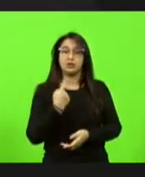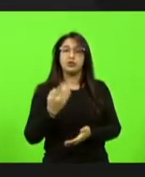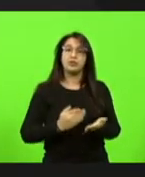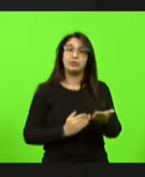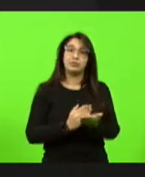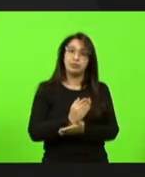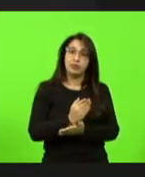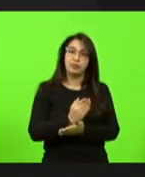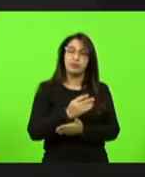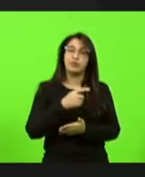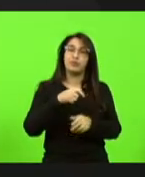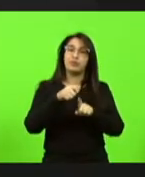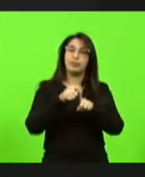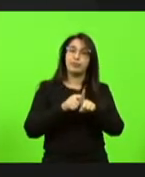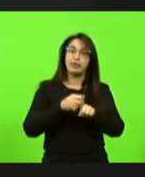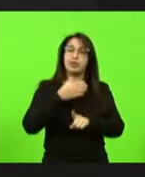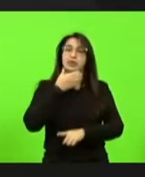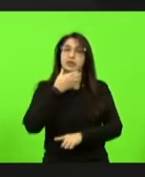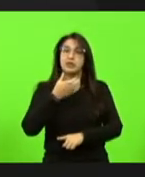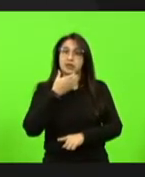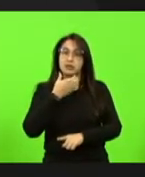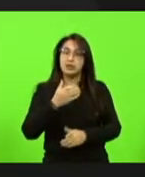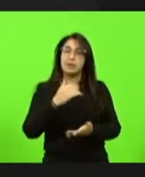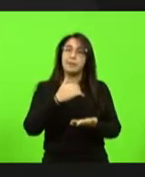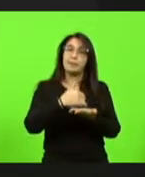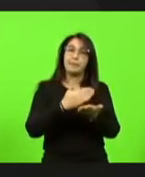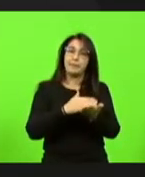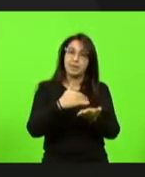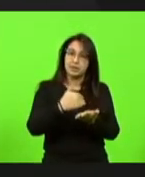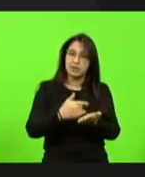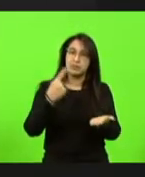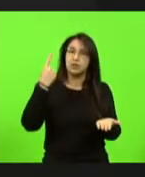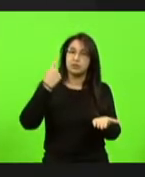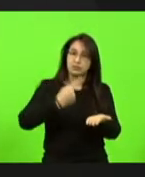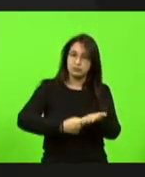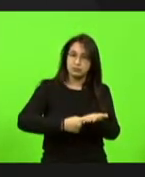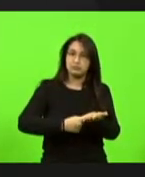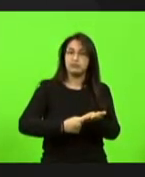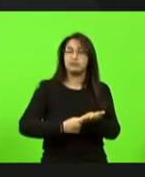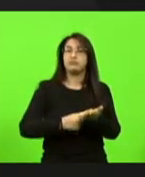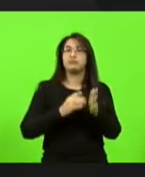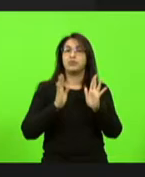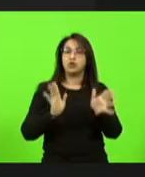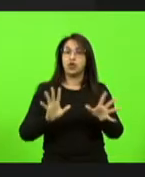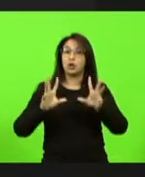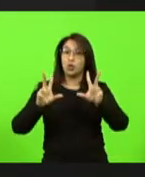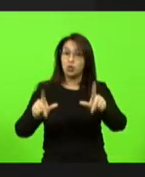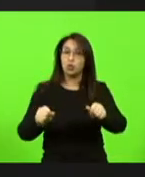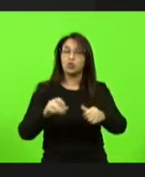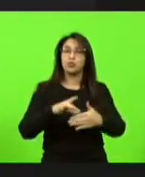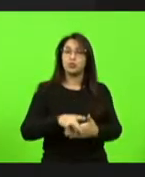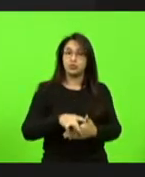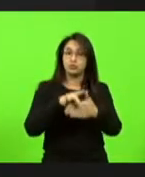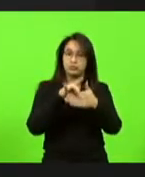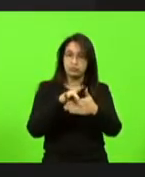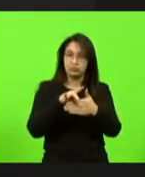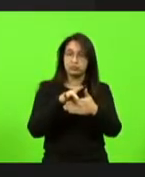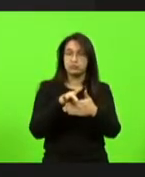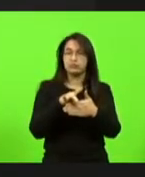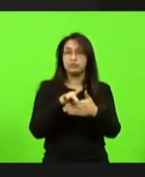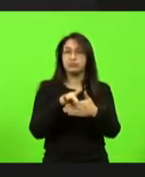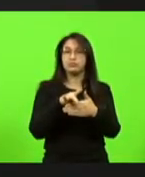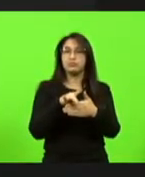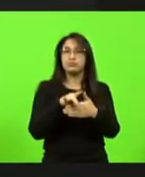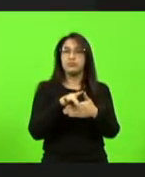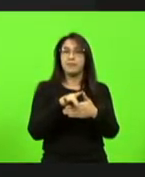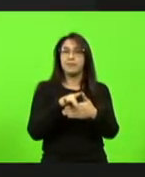um parcelamento extraordinário, compactuado, acertado com todos os líderes, né? Capitaneado